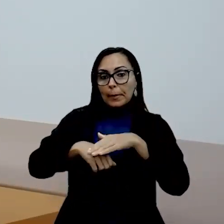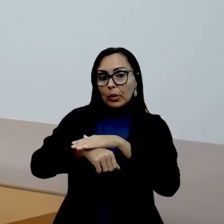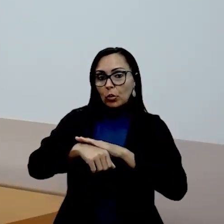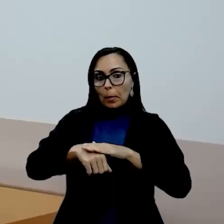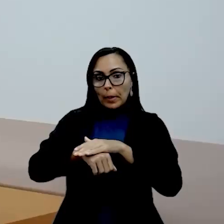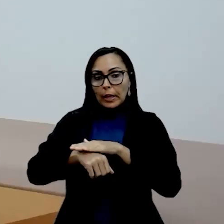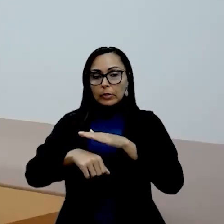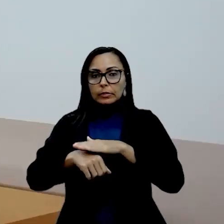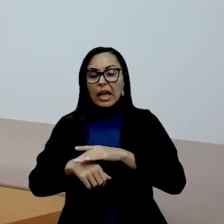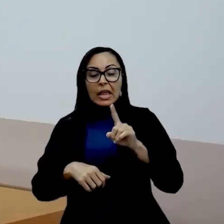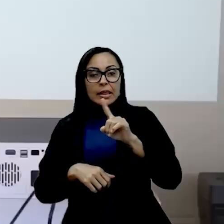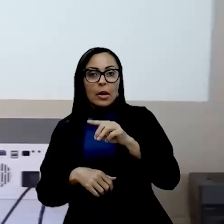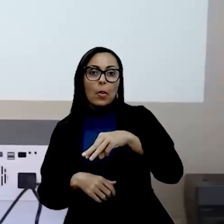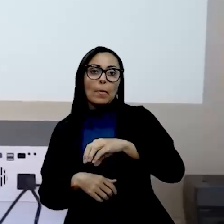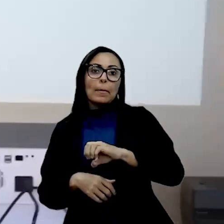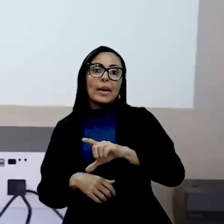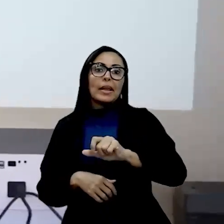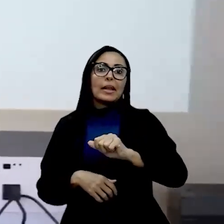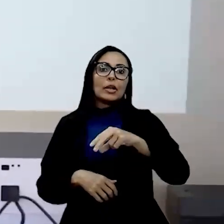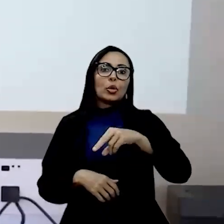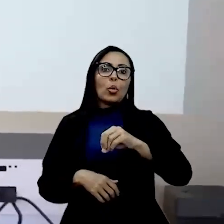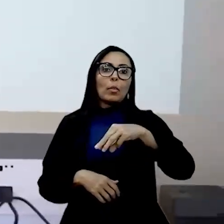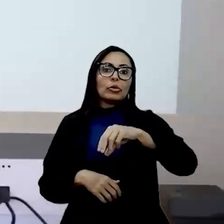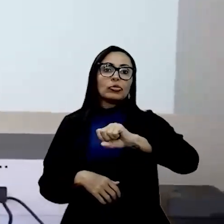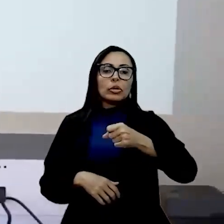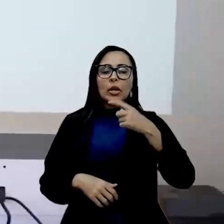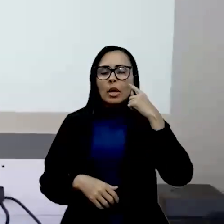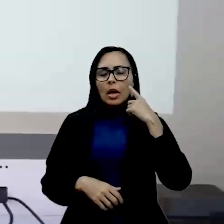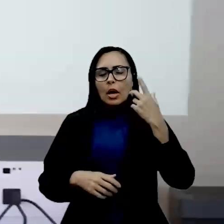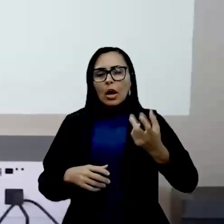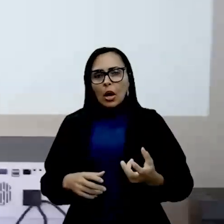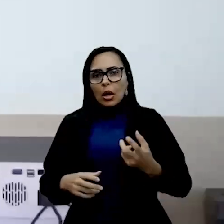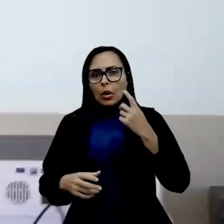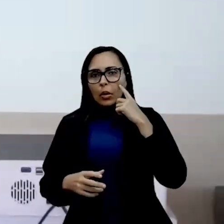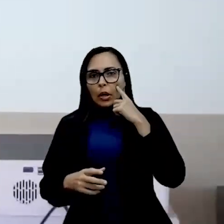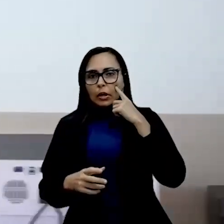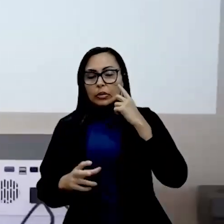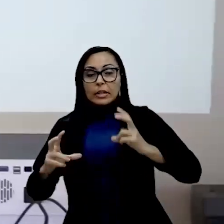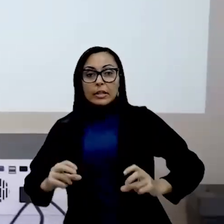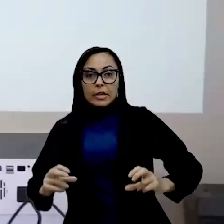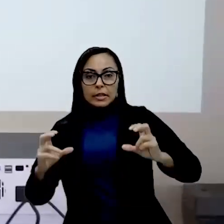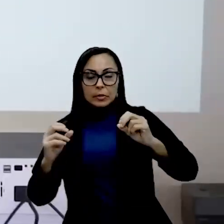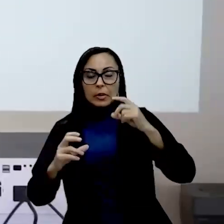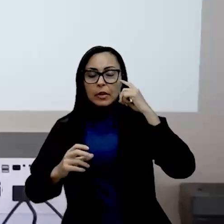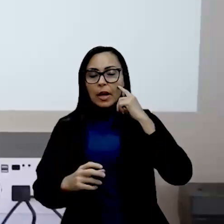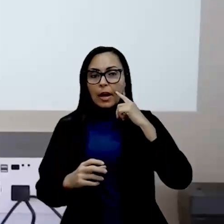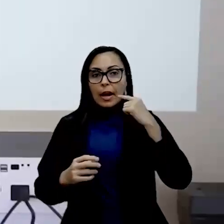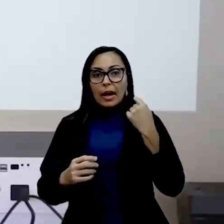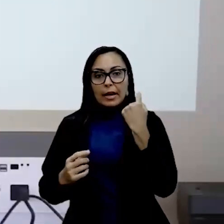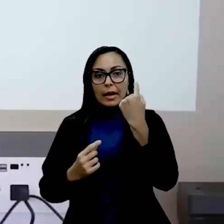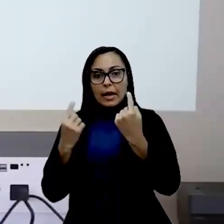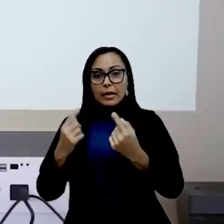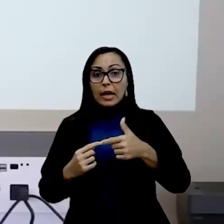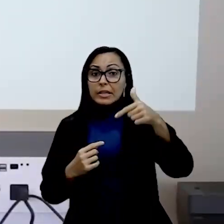melanomas. Um diagnóstico de câncer de próstata a cada 7 minutos no